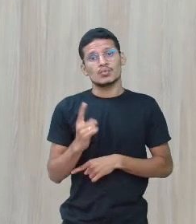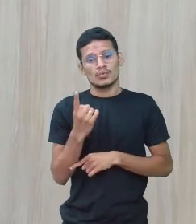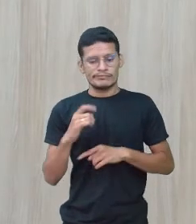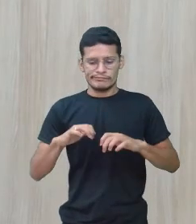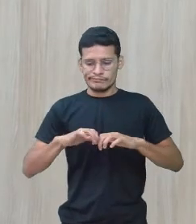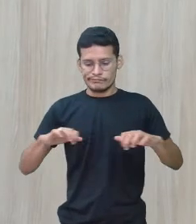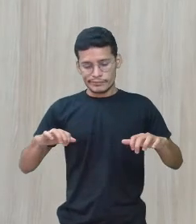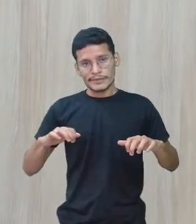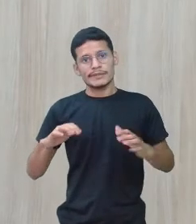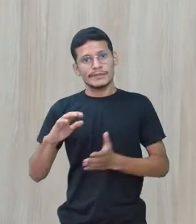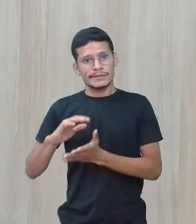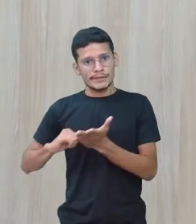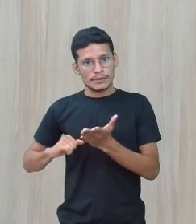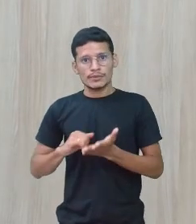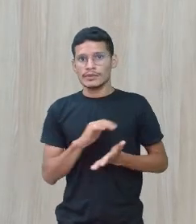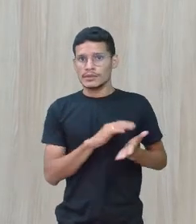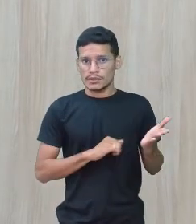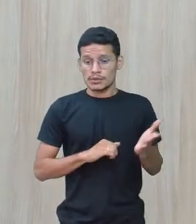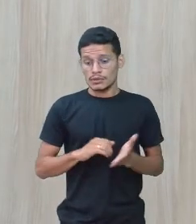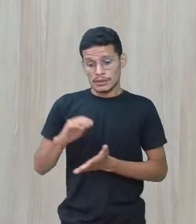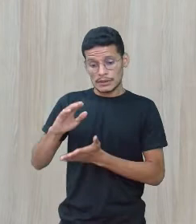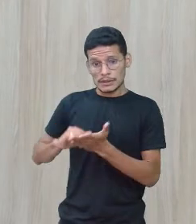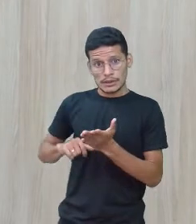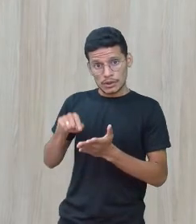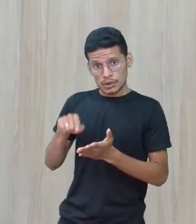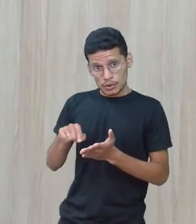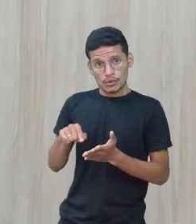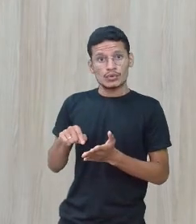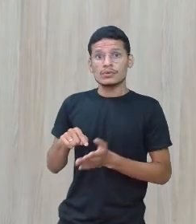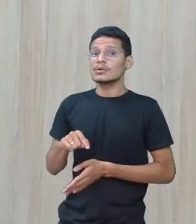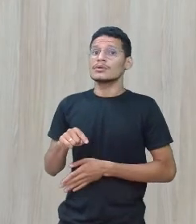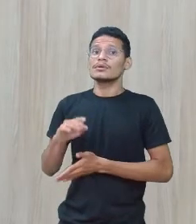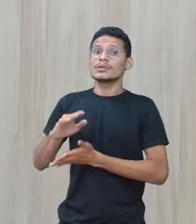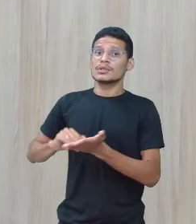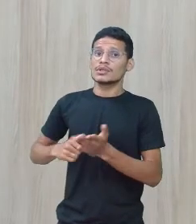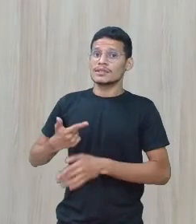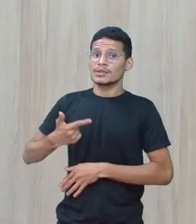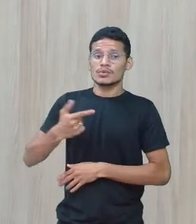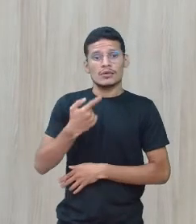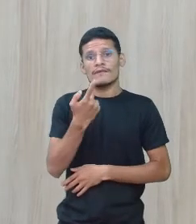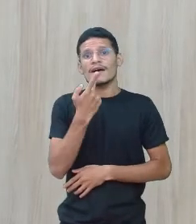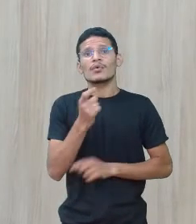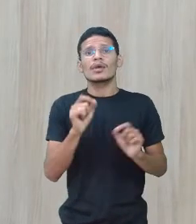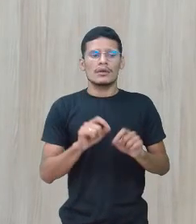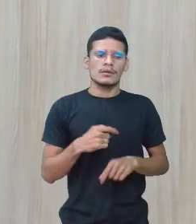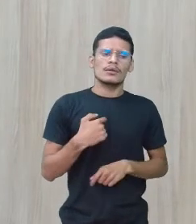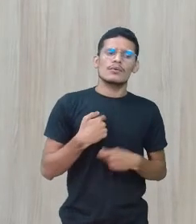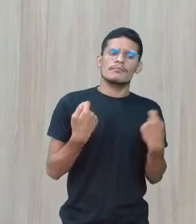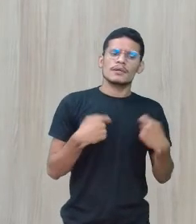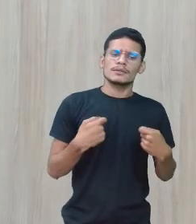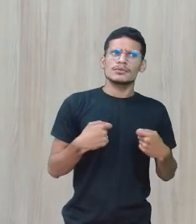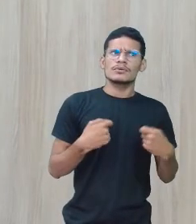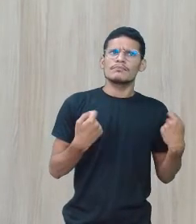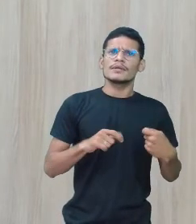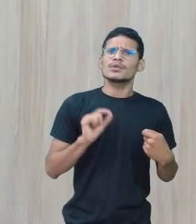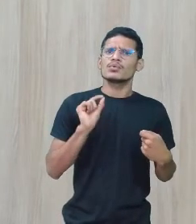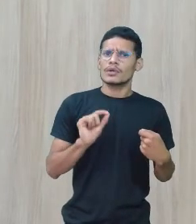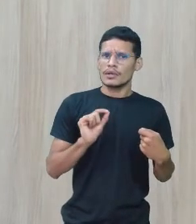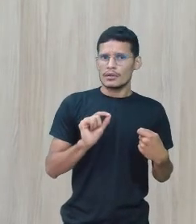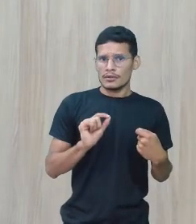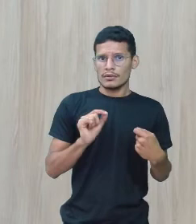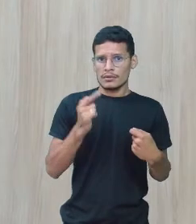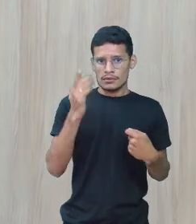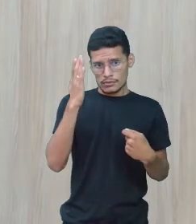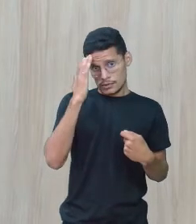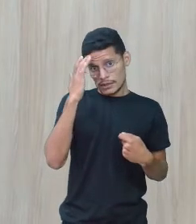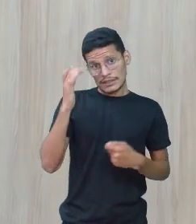se eu oculto a segunda e só digo é preciso, vocês vão dizer, é preciso o quê, Camille? Não é?